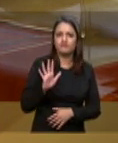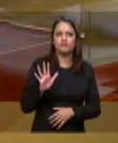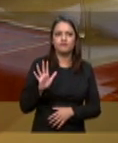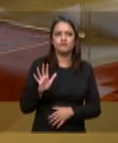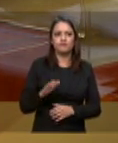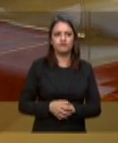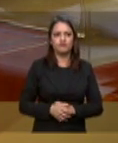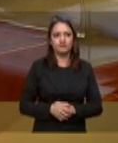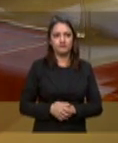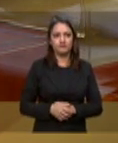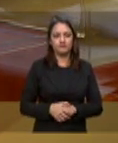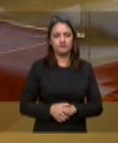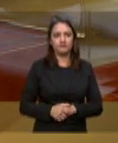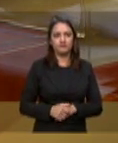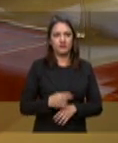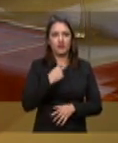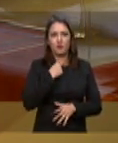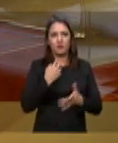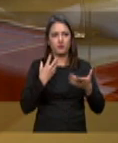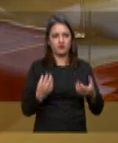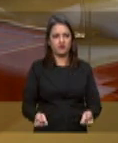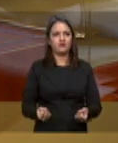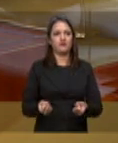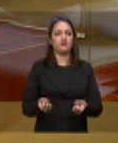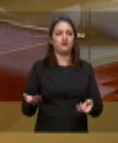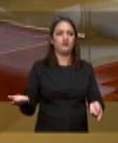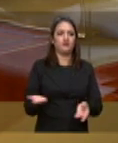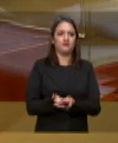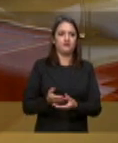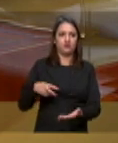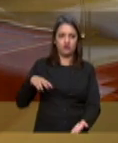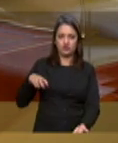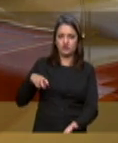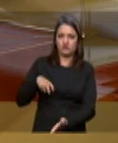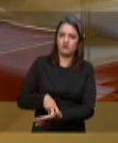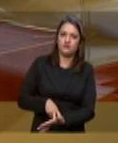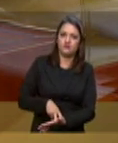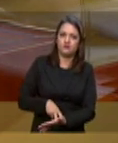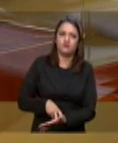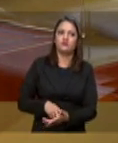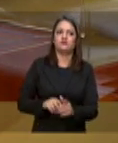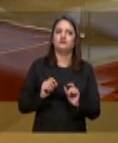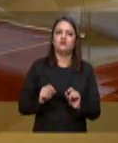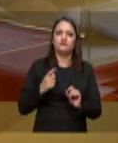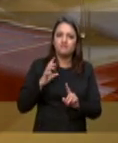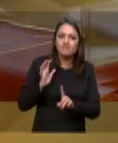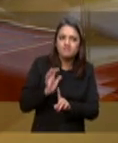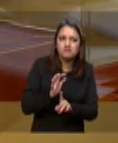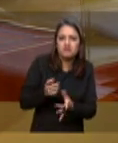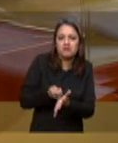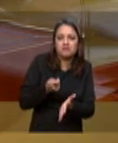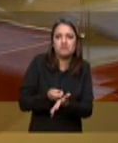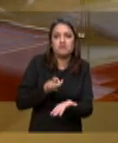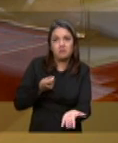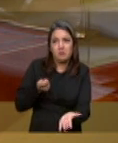não se pode admitir o uso de ação penal como mecanismo de coerção para pagamento de